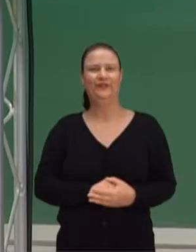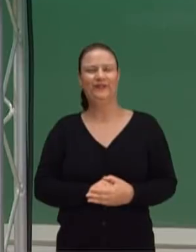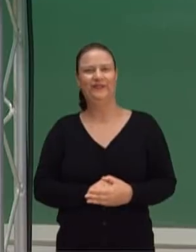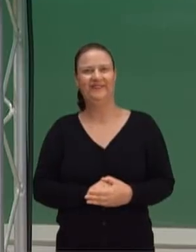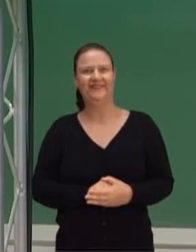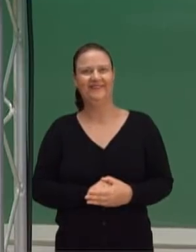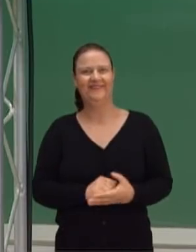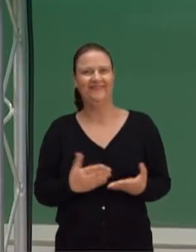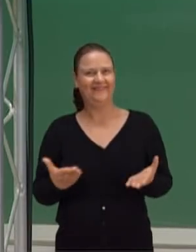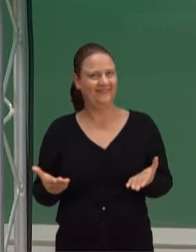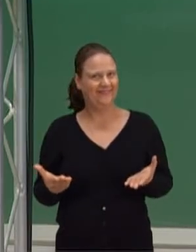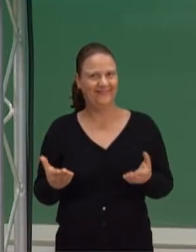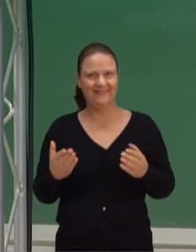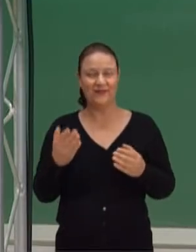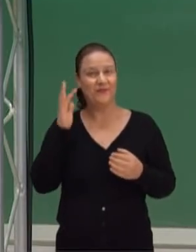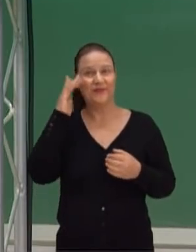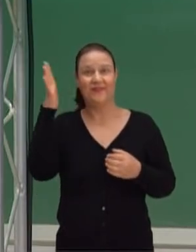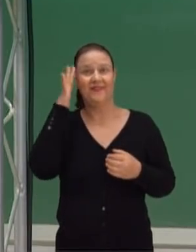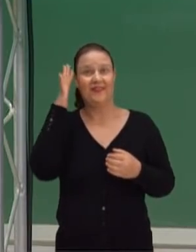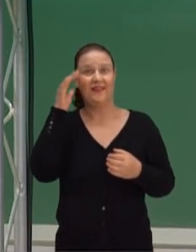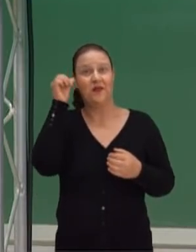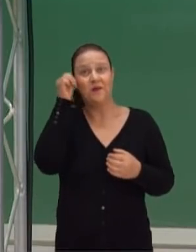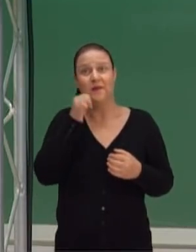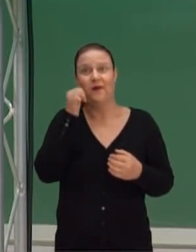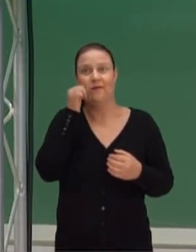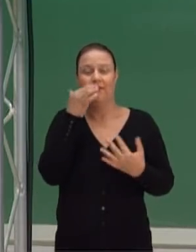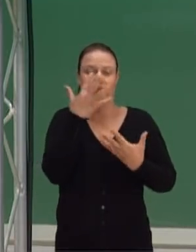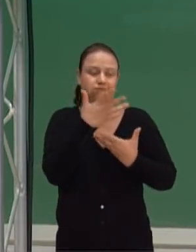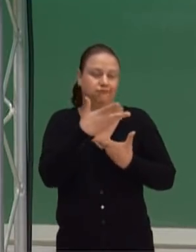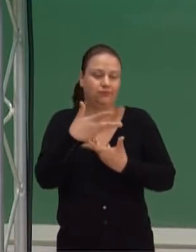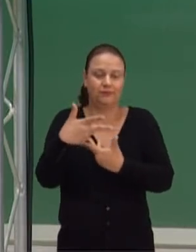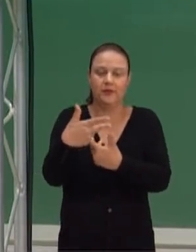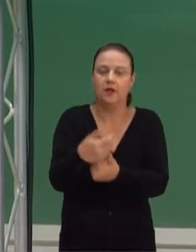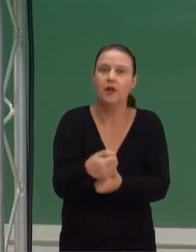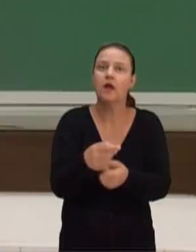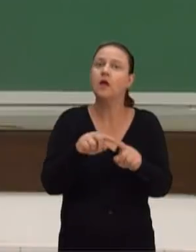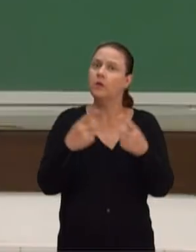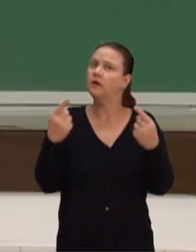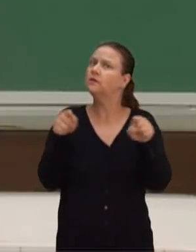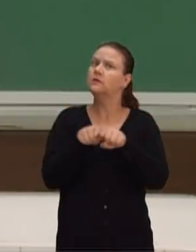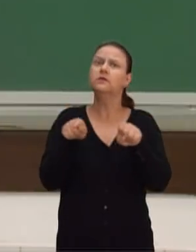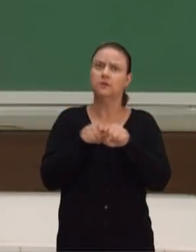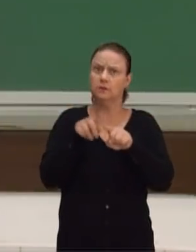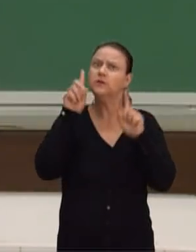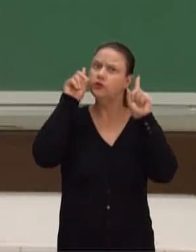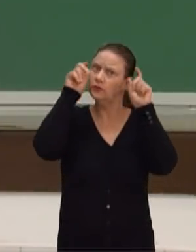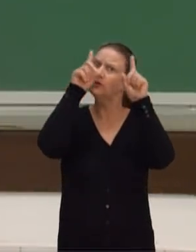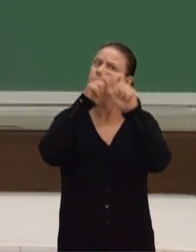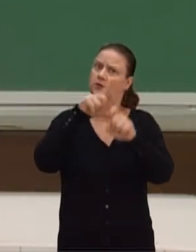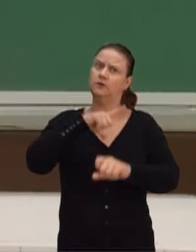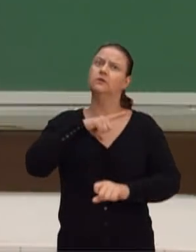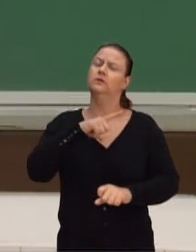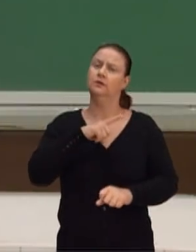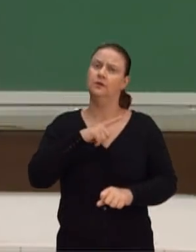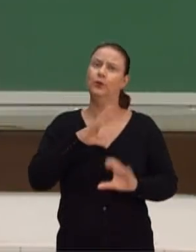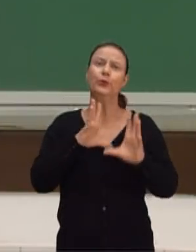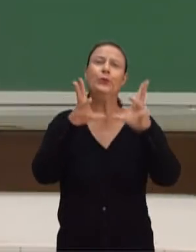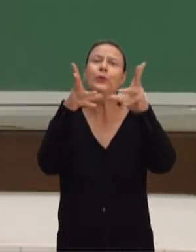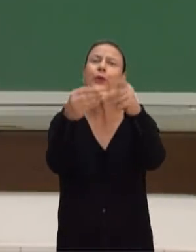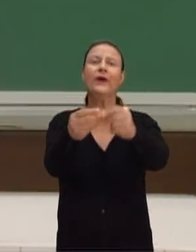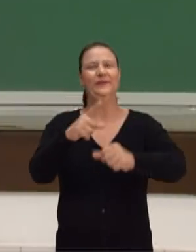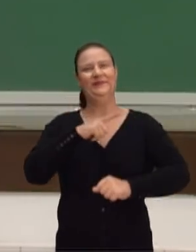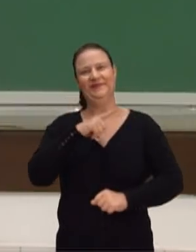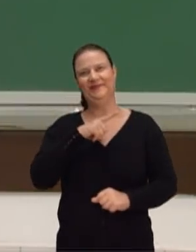uma escritora como a Clarice, imagina, era ótimo, né? Mas ela tinha dificuldade, todos temos. É